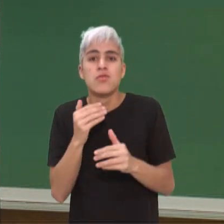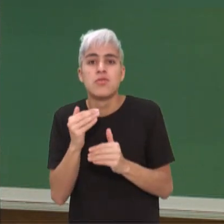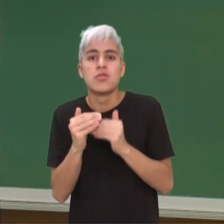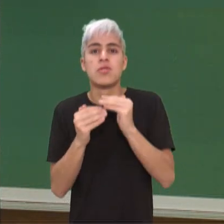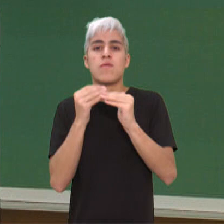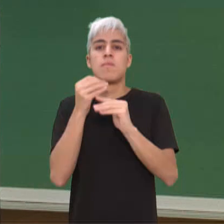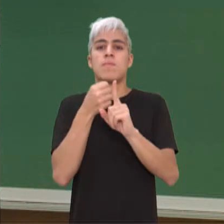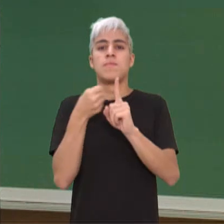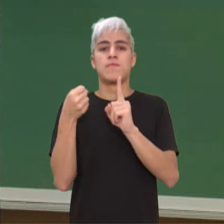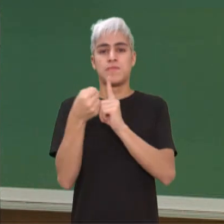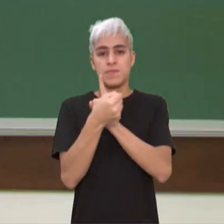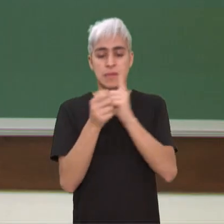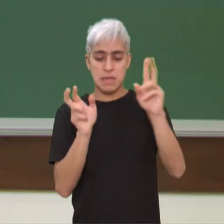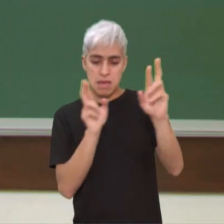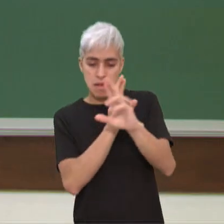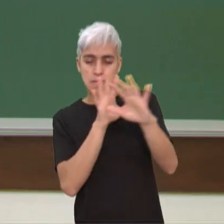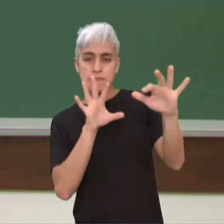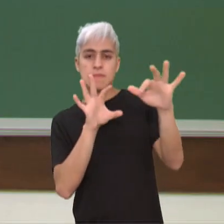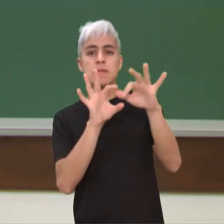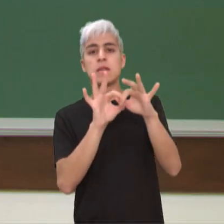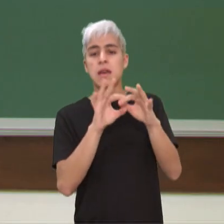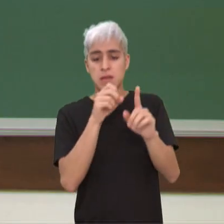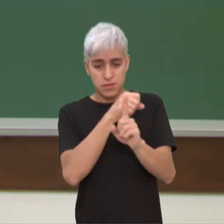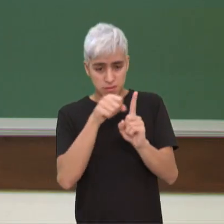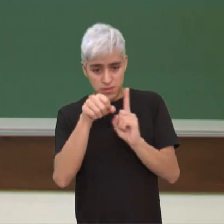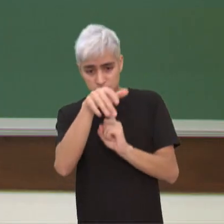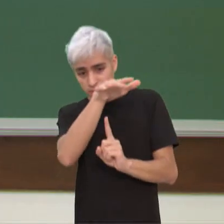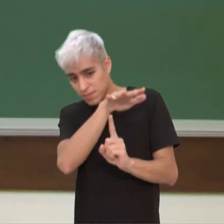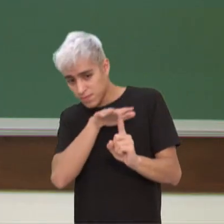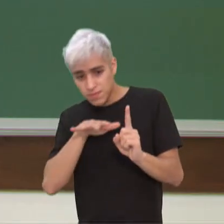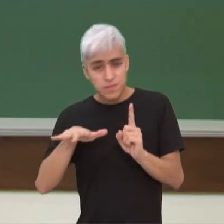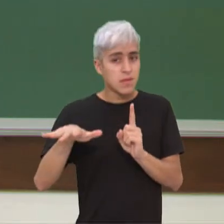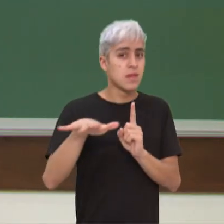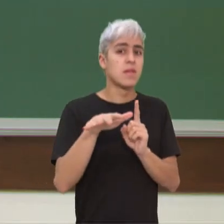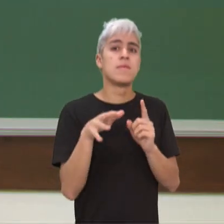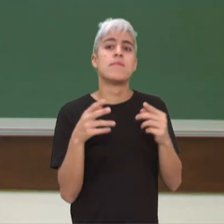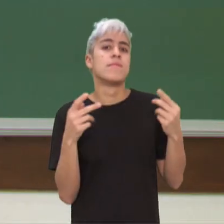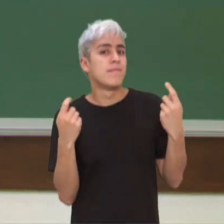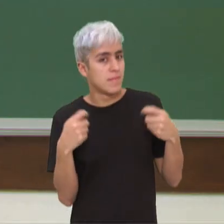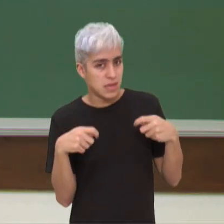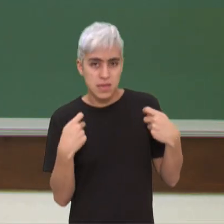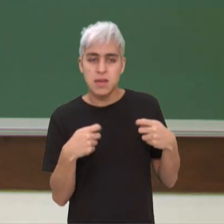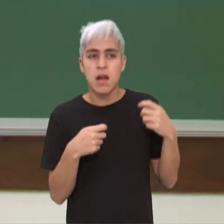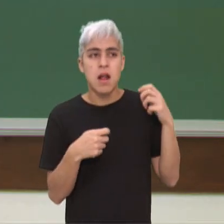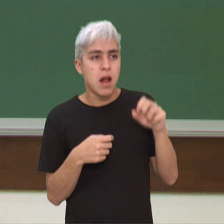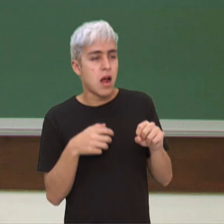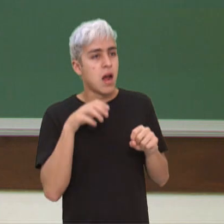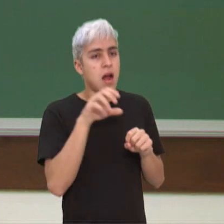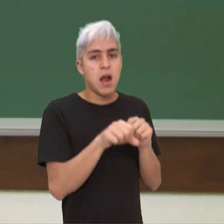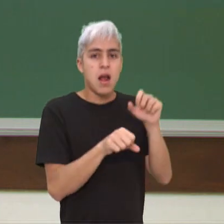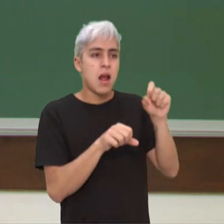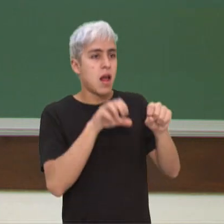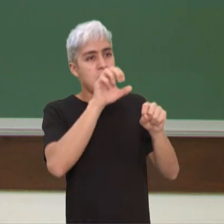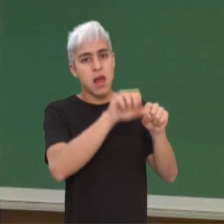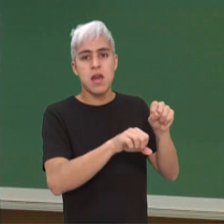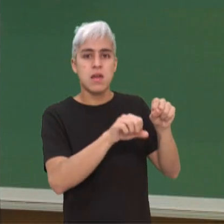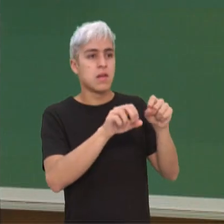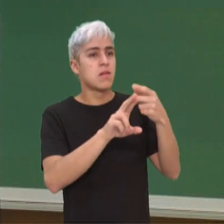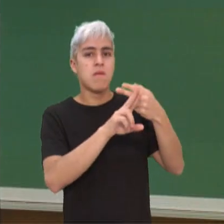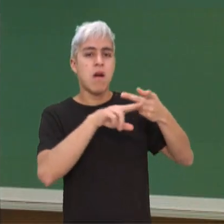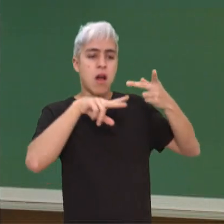da sociedade. A sociedade, de um modo geral, ela vai precisar aí fazer